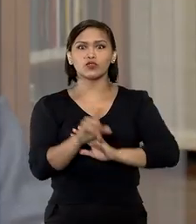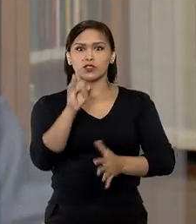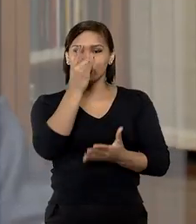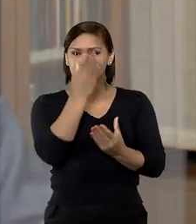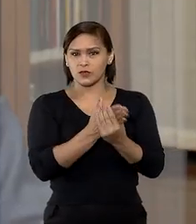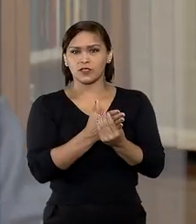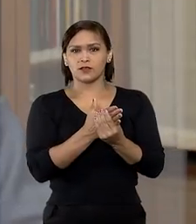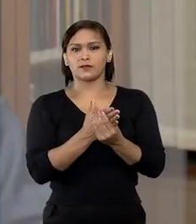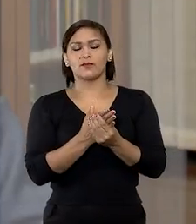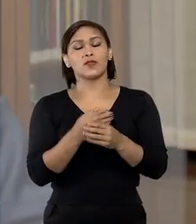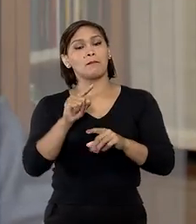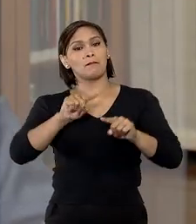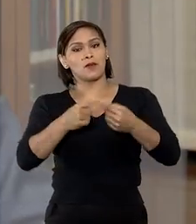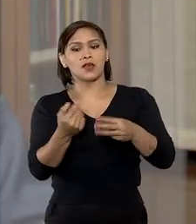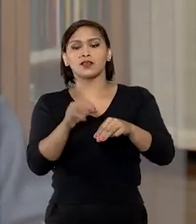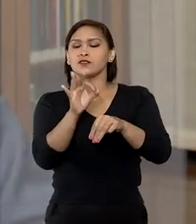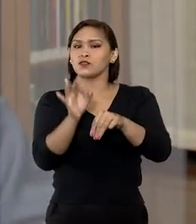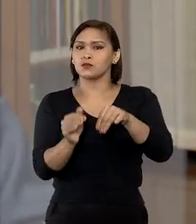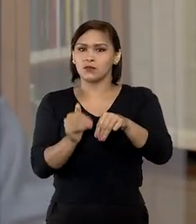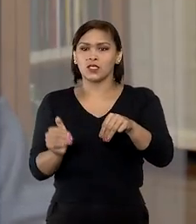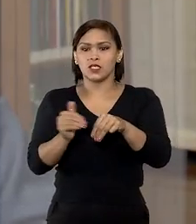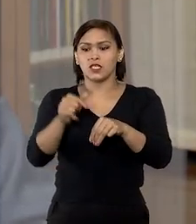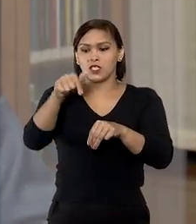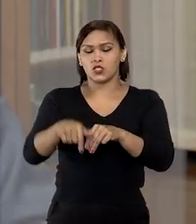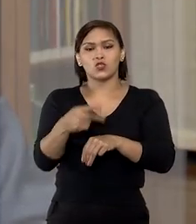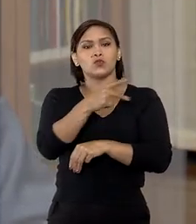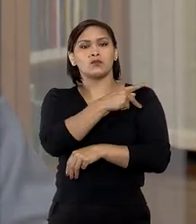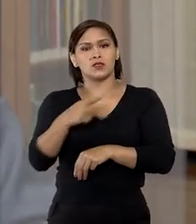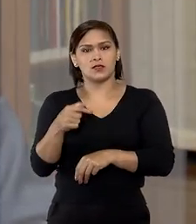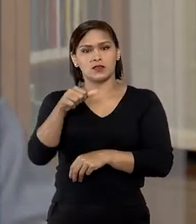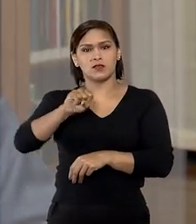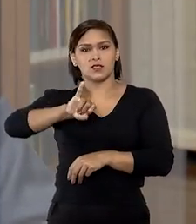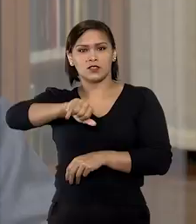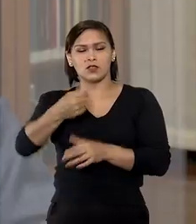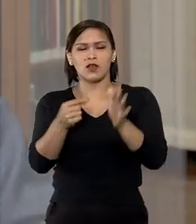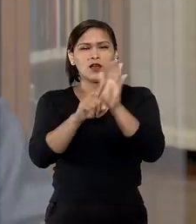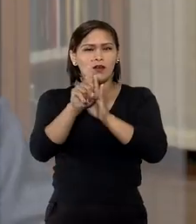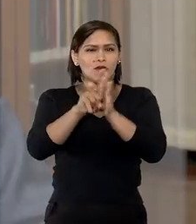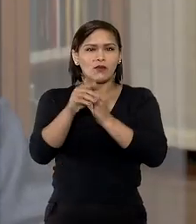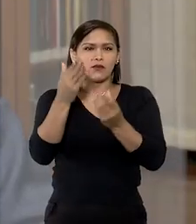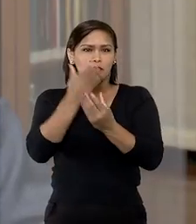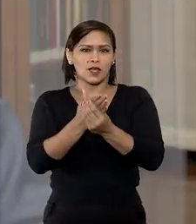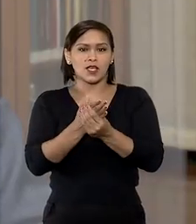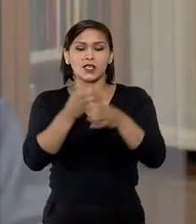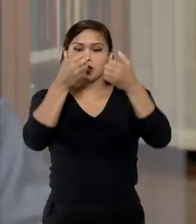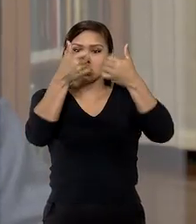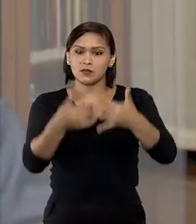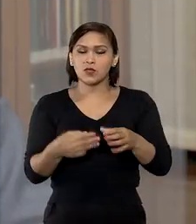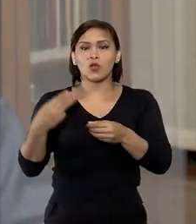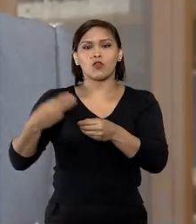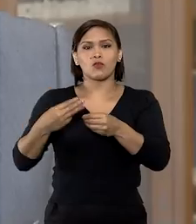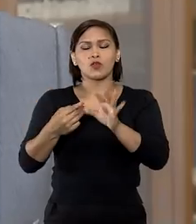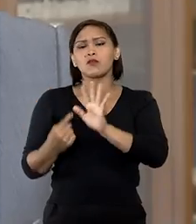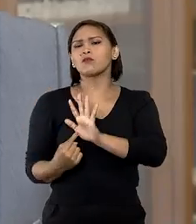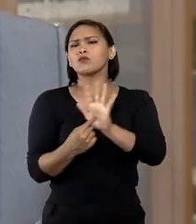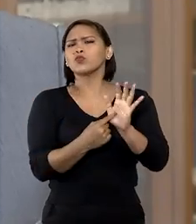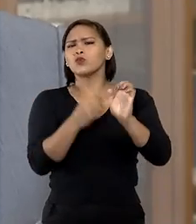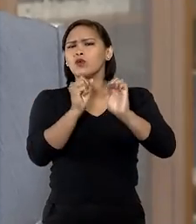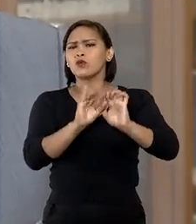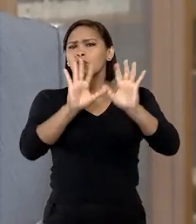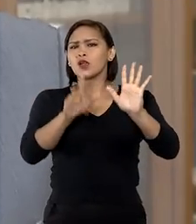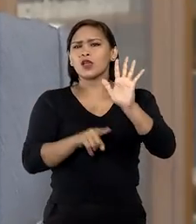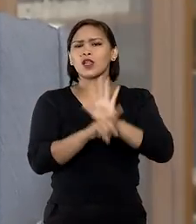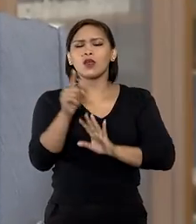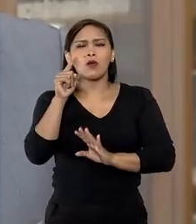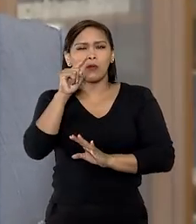o presidente do STJ Ministro Humberto Martins ao analisar o caso disse que o município e pediu Demonstrar